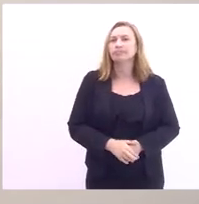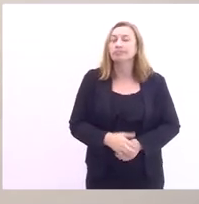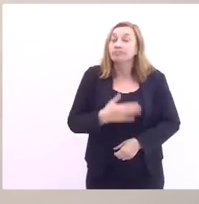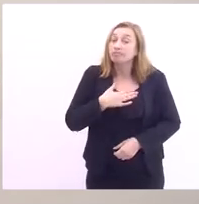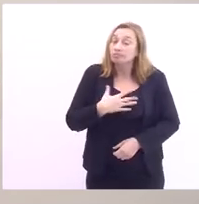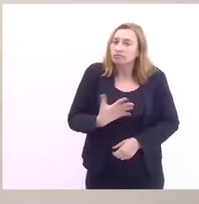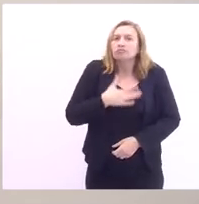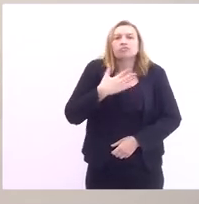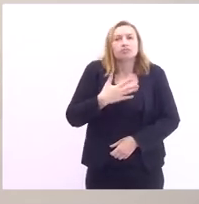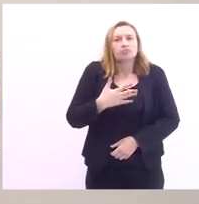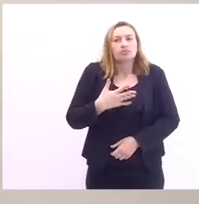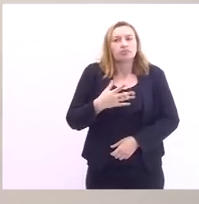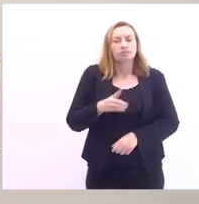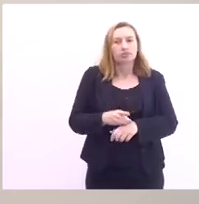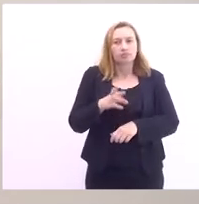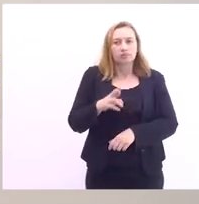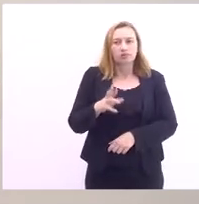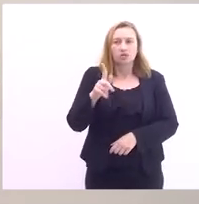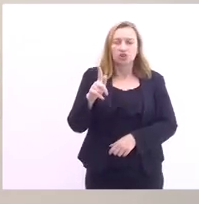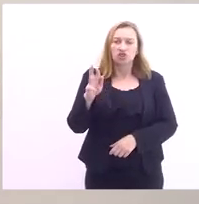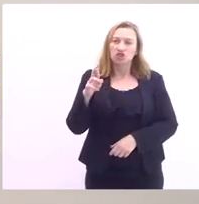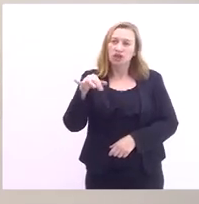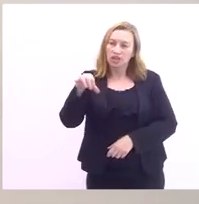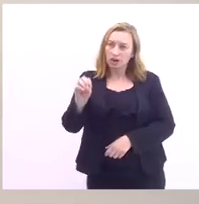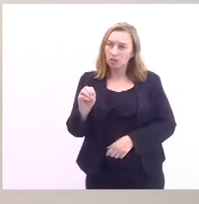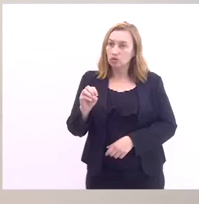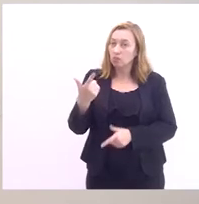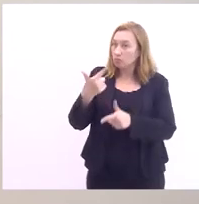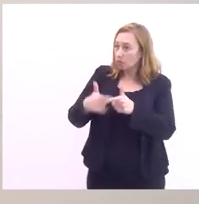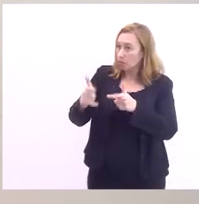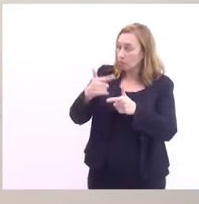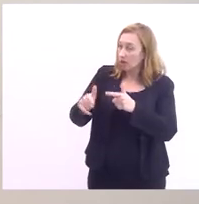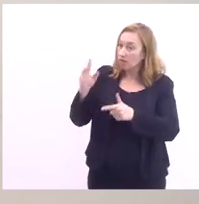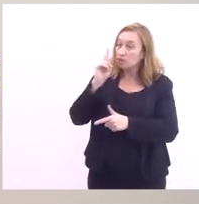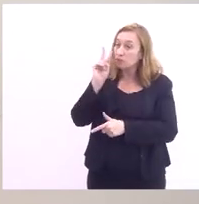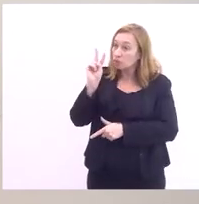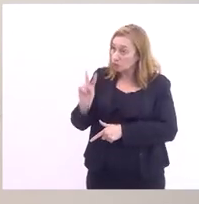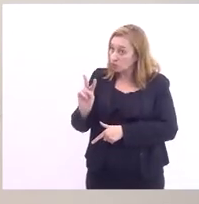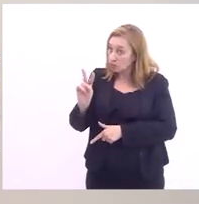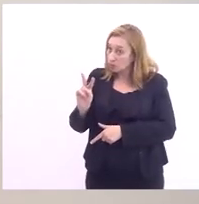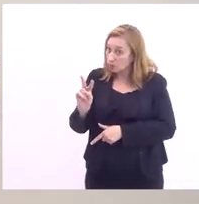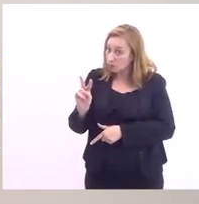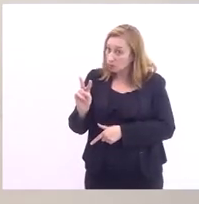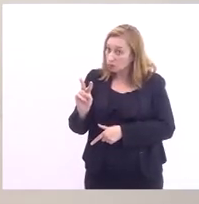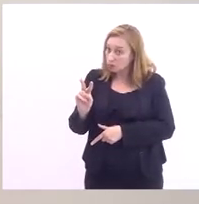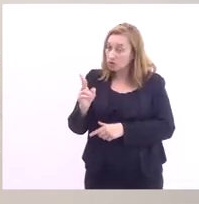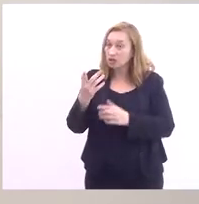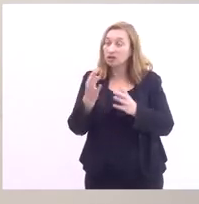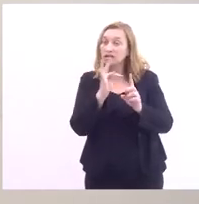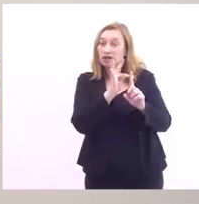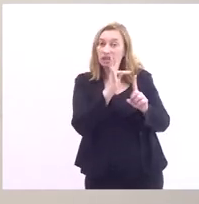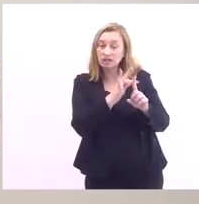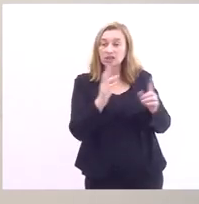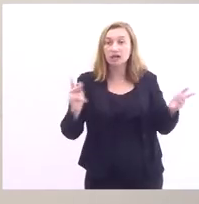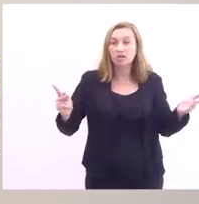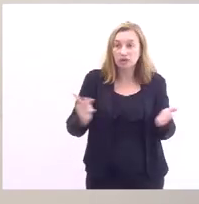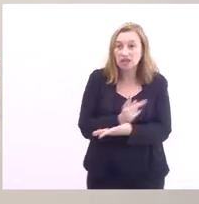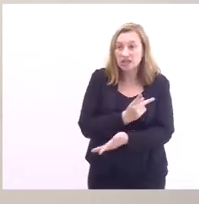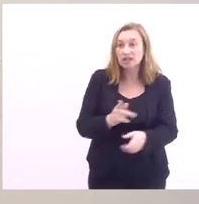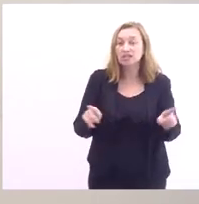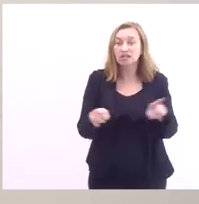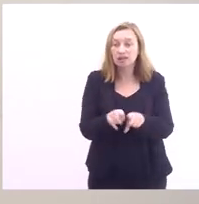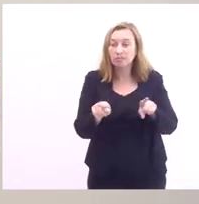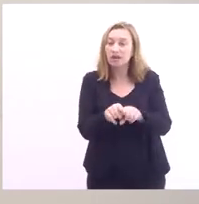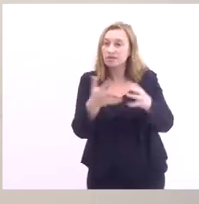minha surpresa, doutor Geraldo Menezes, o problema que o senhor viu e vê em Teresópolis é o que está acontecendo